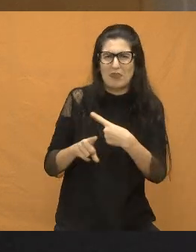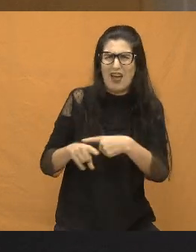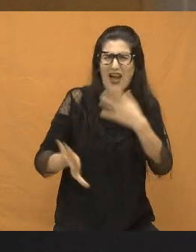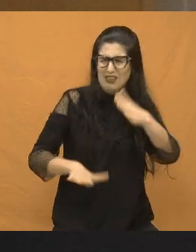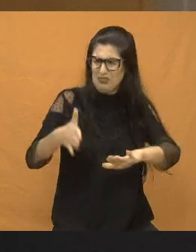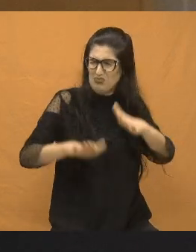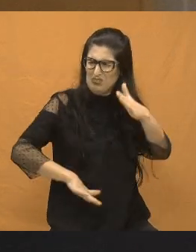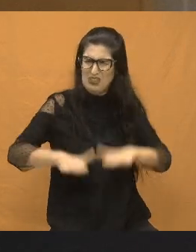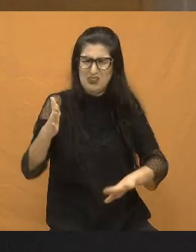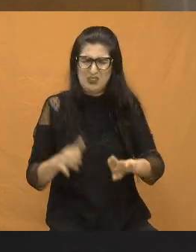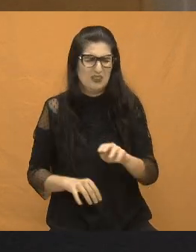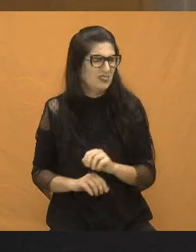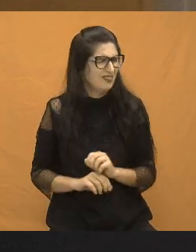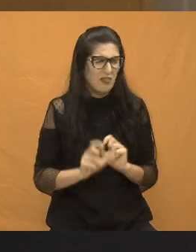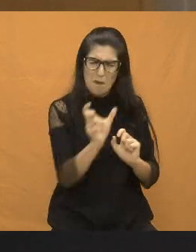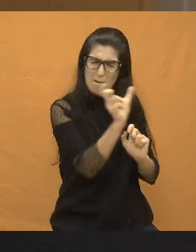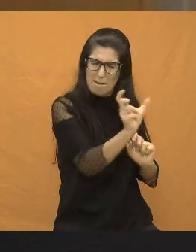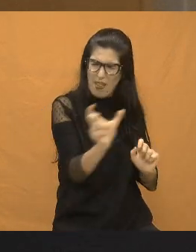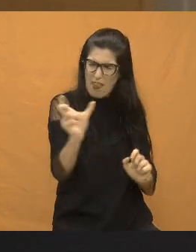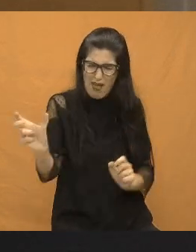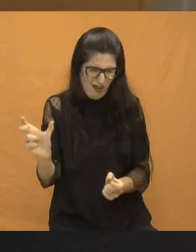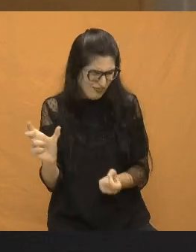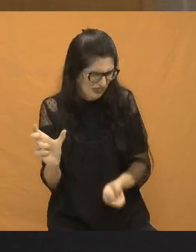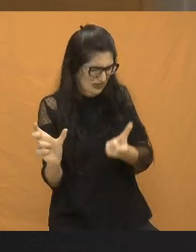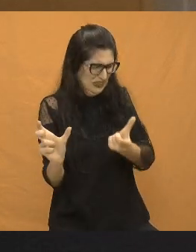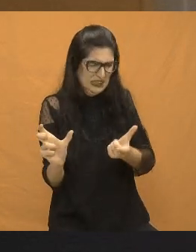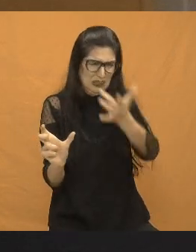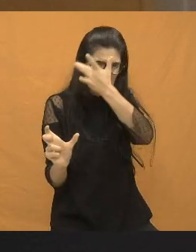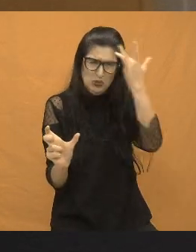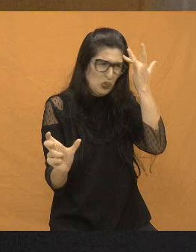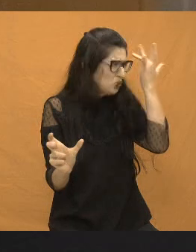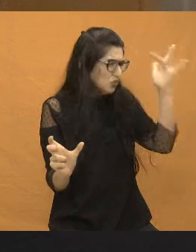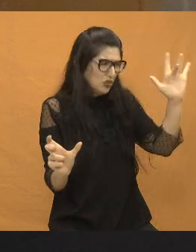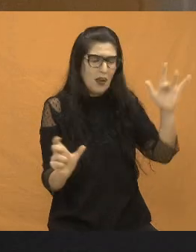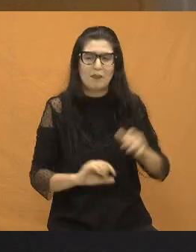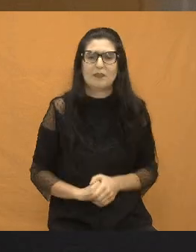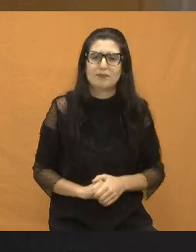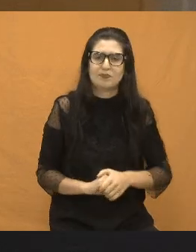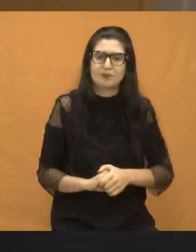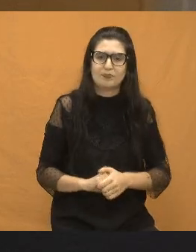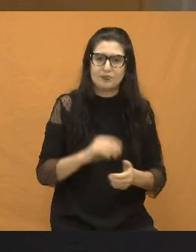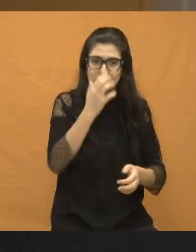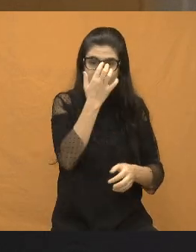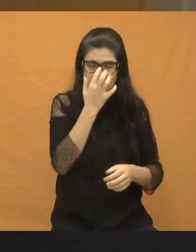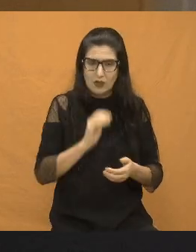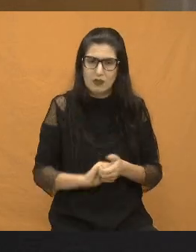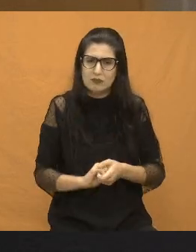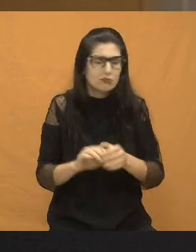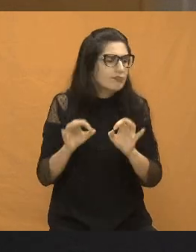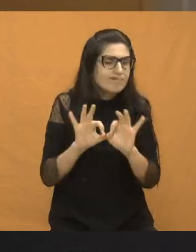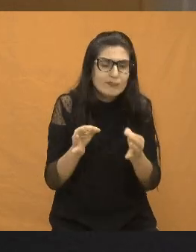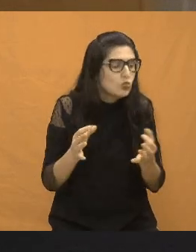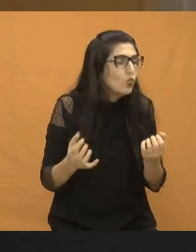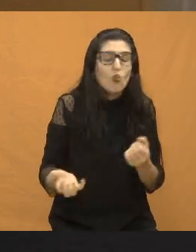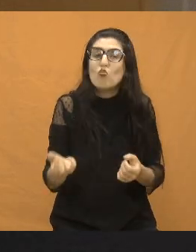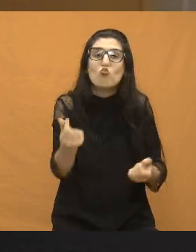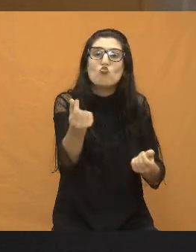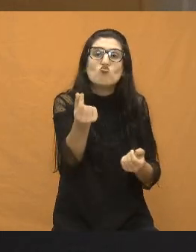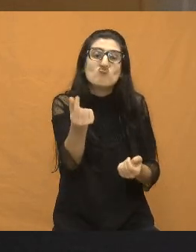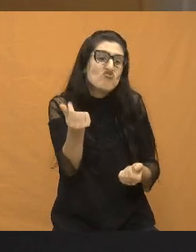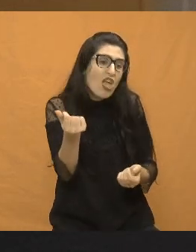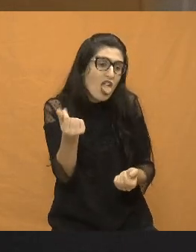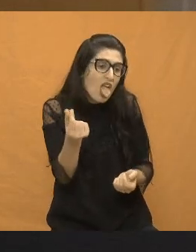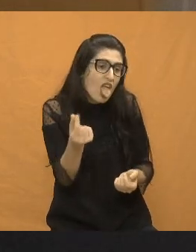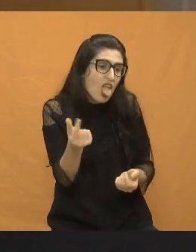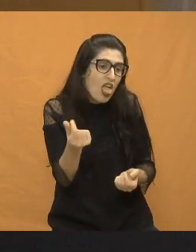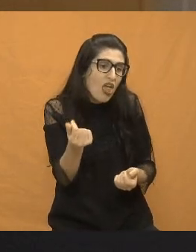às vezes, ao redor, não têm essa familiaridade. Então, resultado primário, simples assim, é o que você ganha menos o que